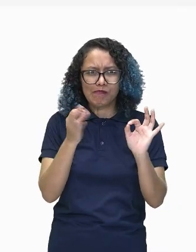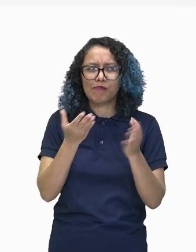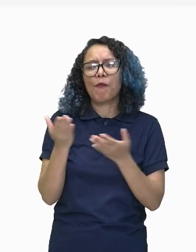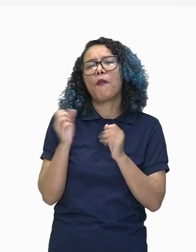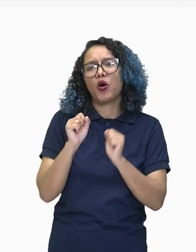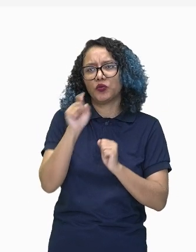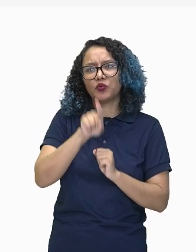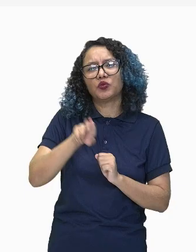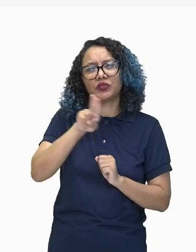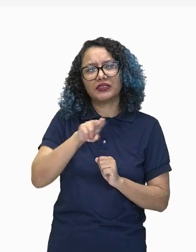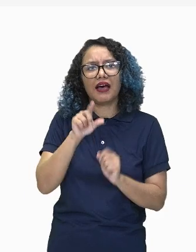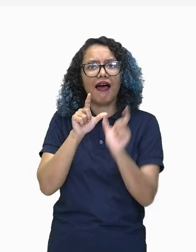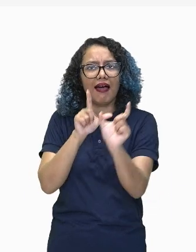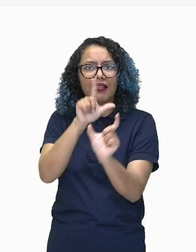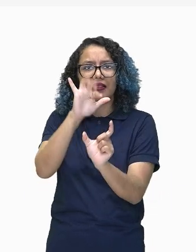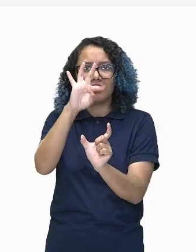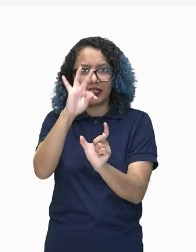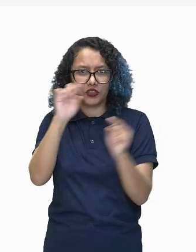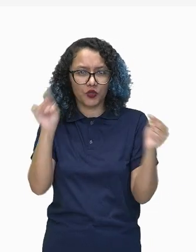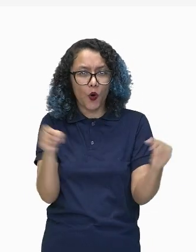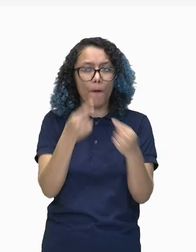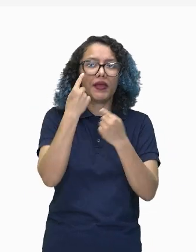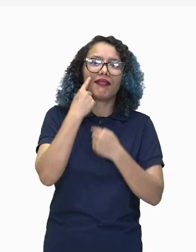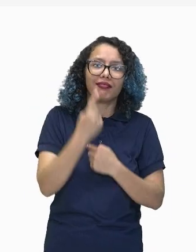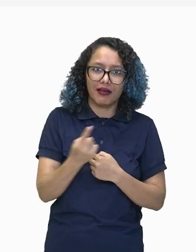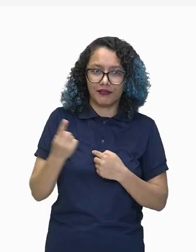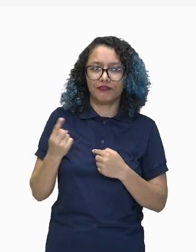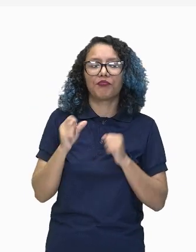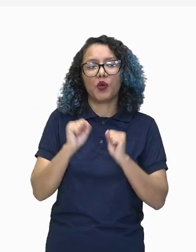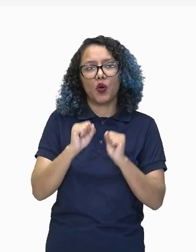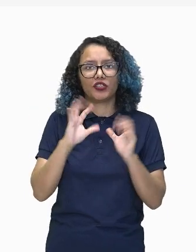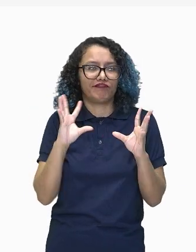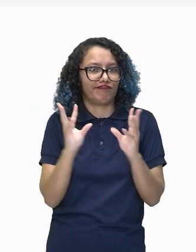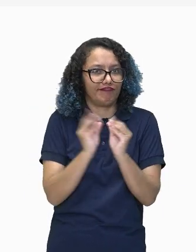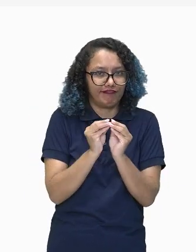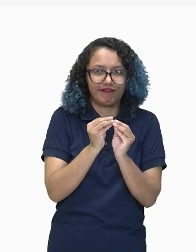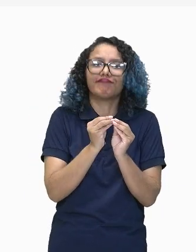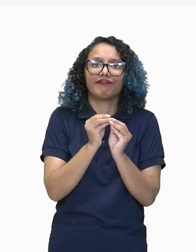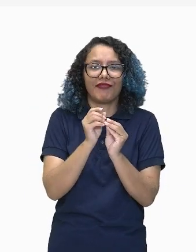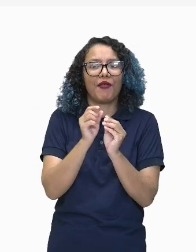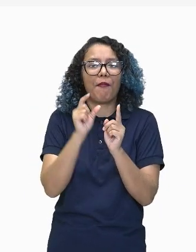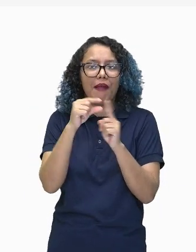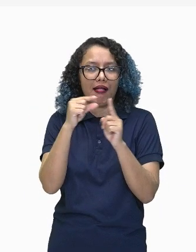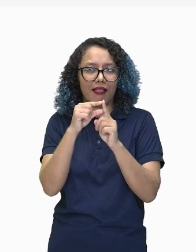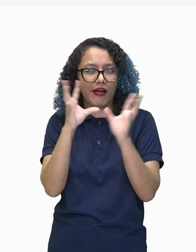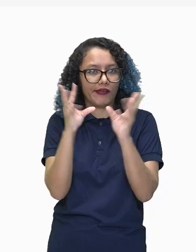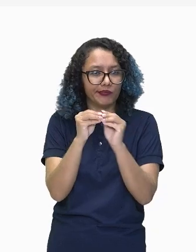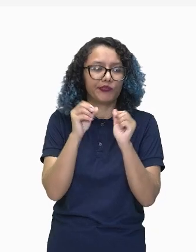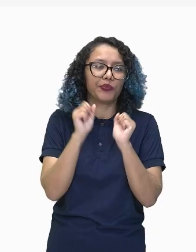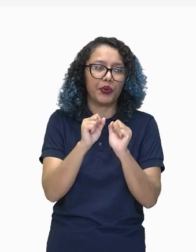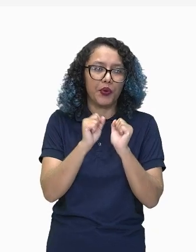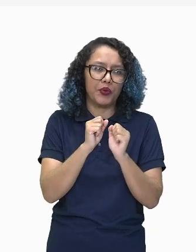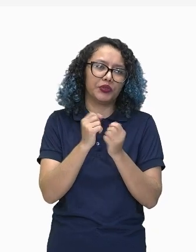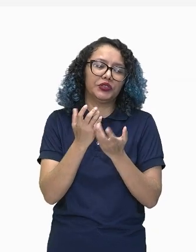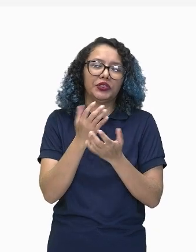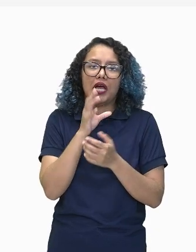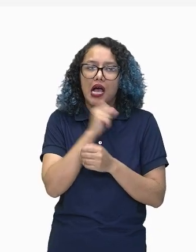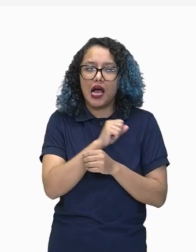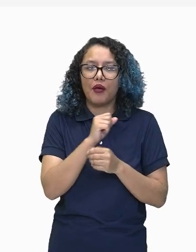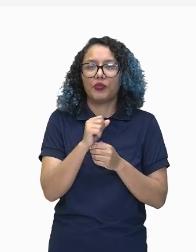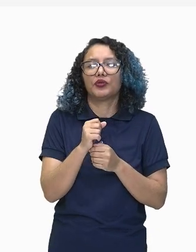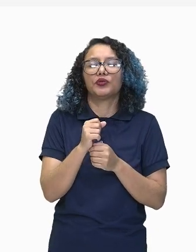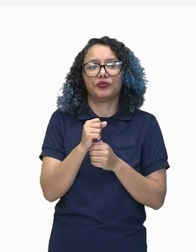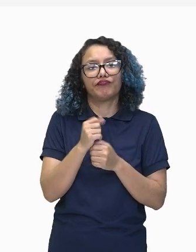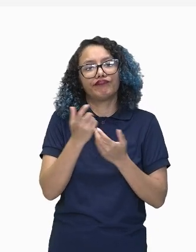nessa linguagem mais dinâmica, mais rápida, mais abreviada e com muitas palavras do